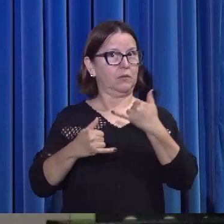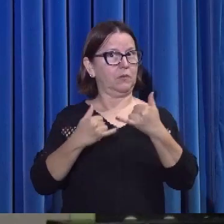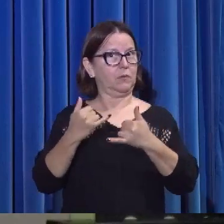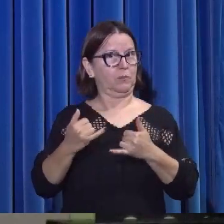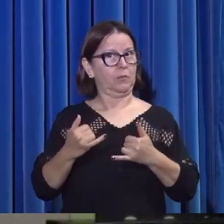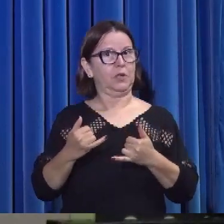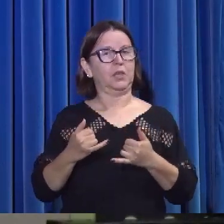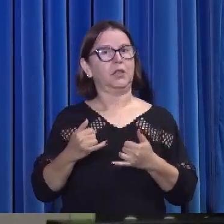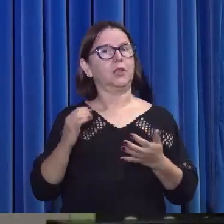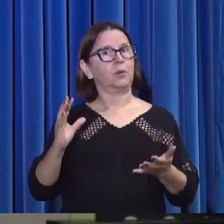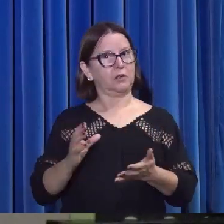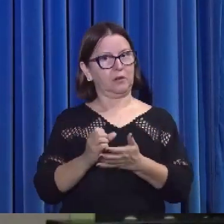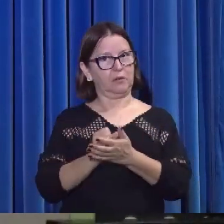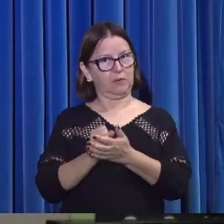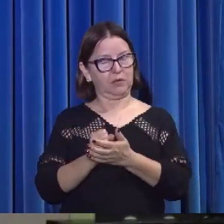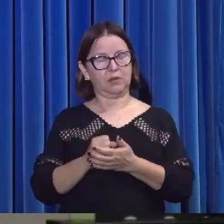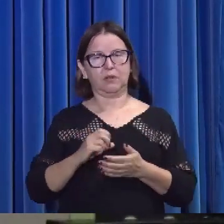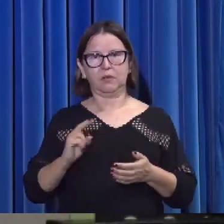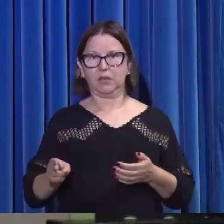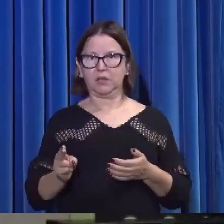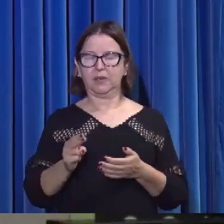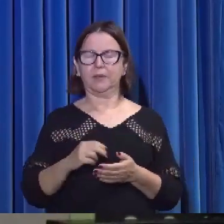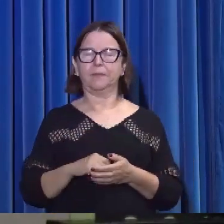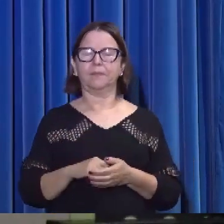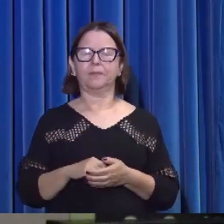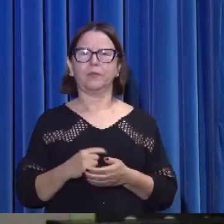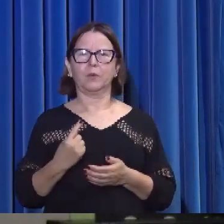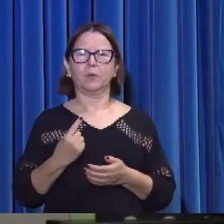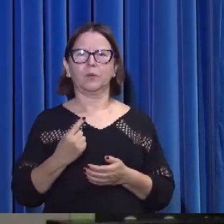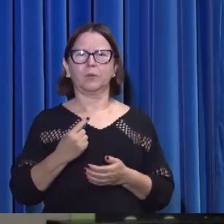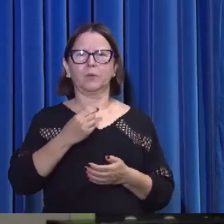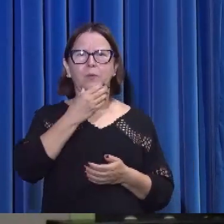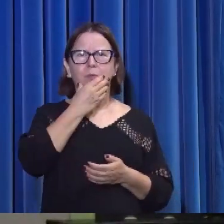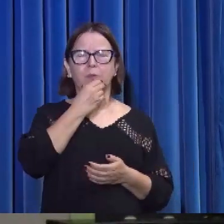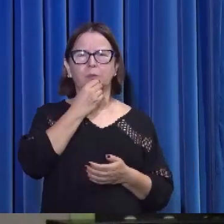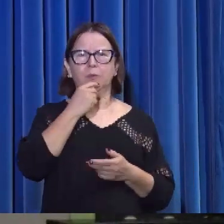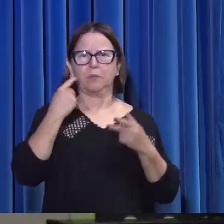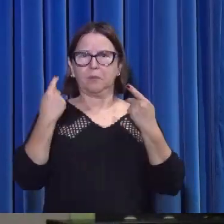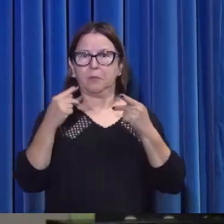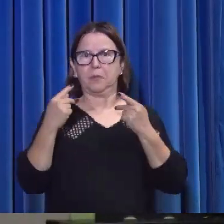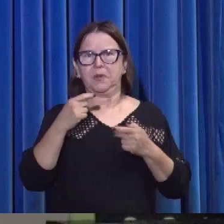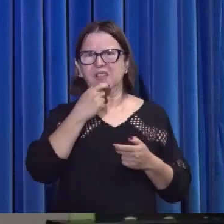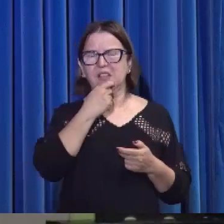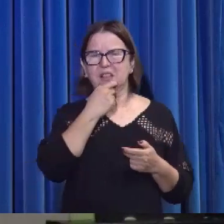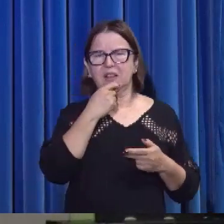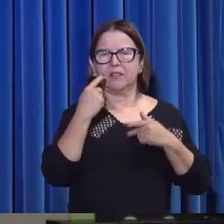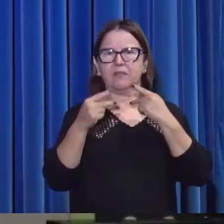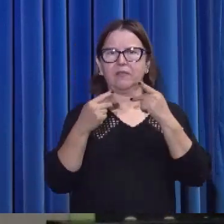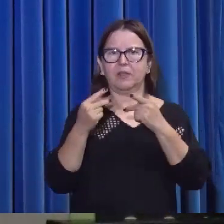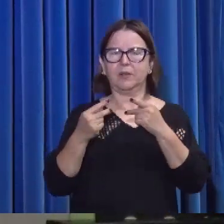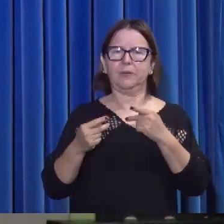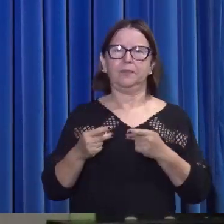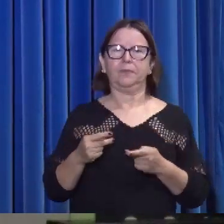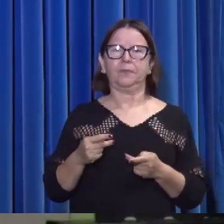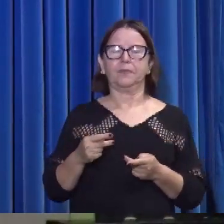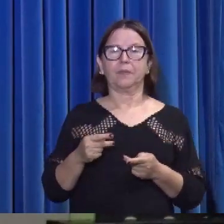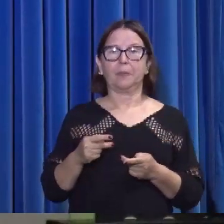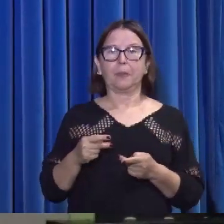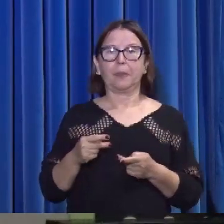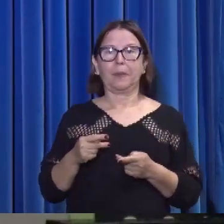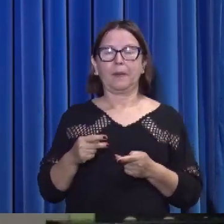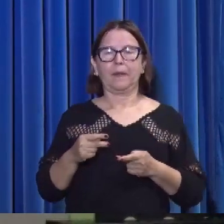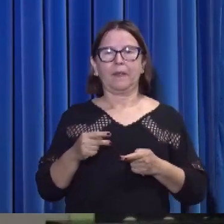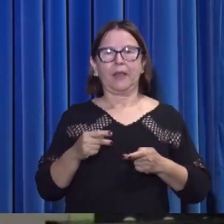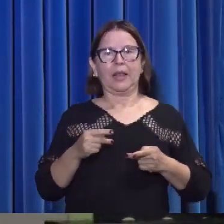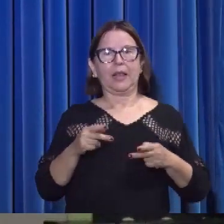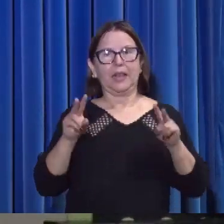dizia: não é trabalho de homens de fé predizer as suas próprias mortes. Essas coisas dizem respeito a